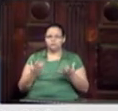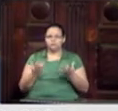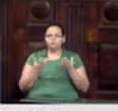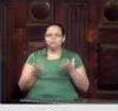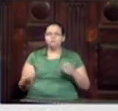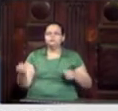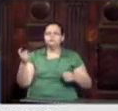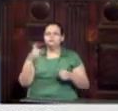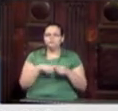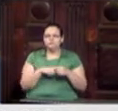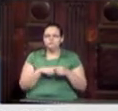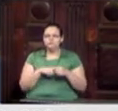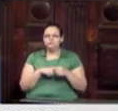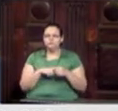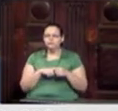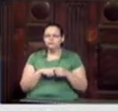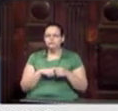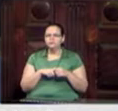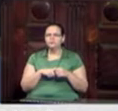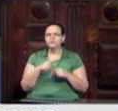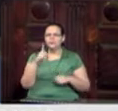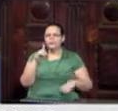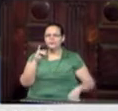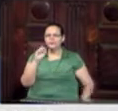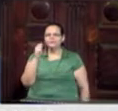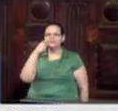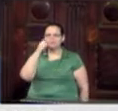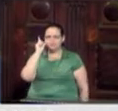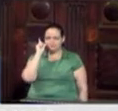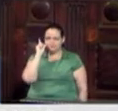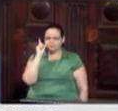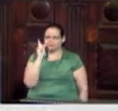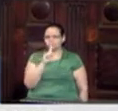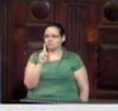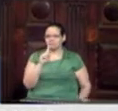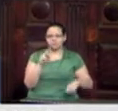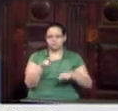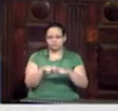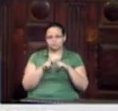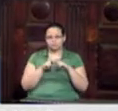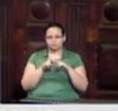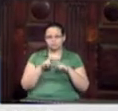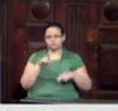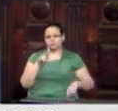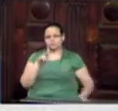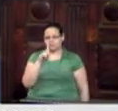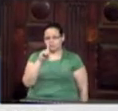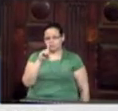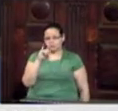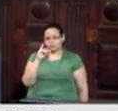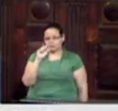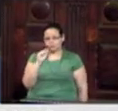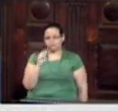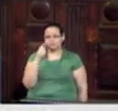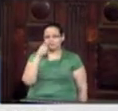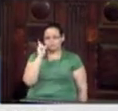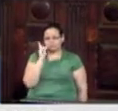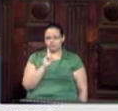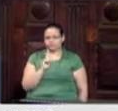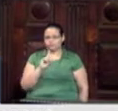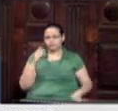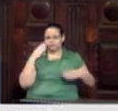retornar ao dia de ontem. Não por causa do dia de ontem,